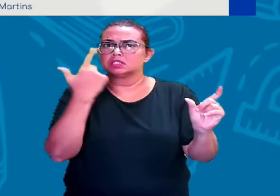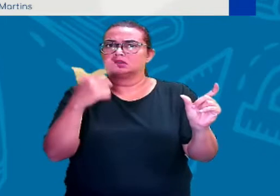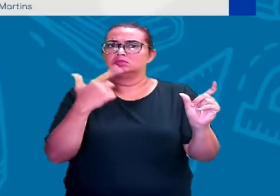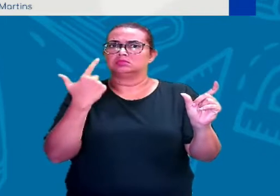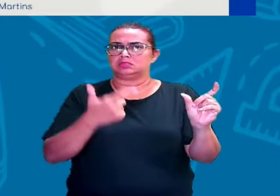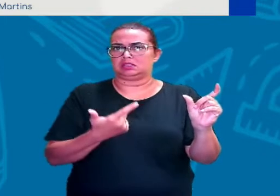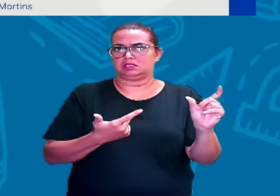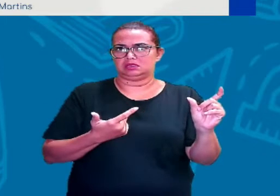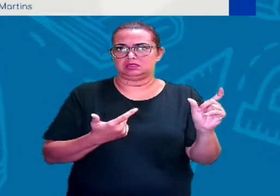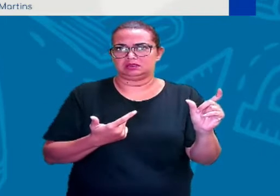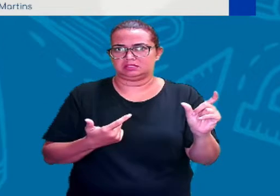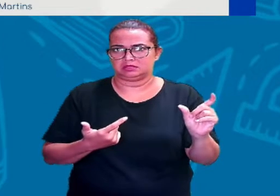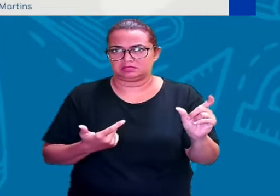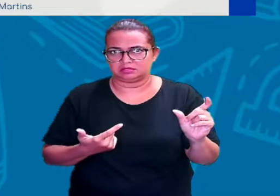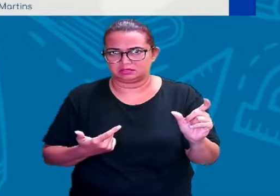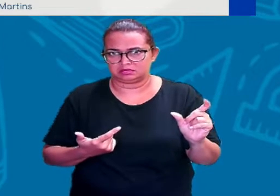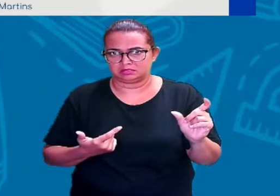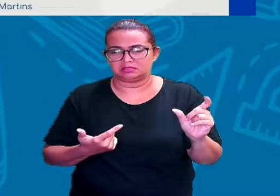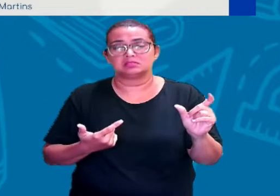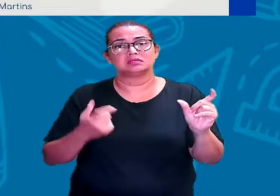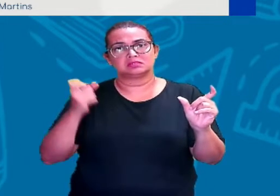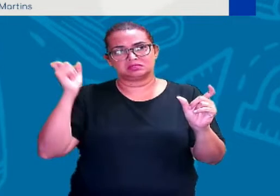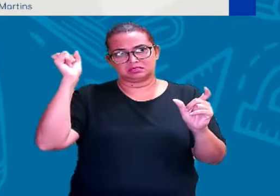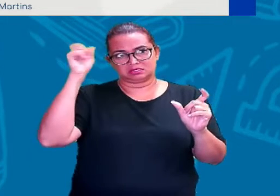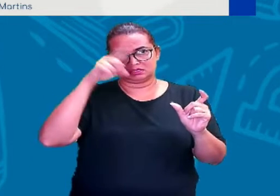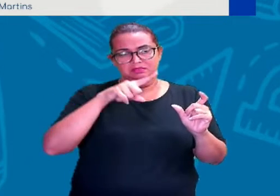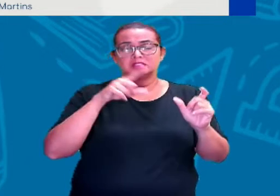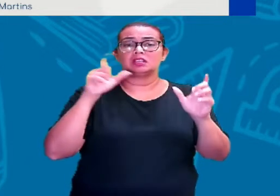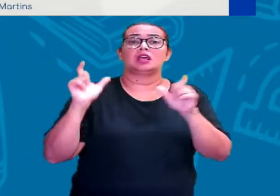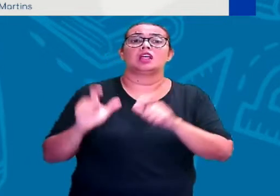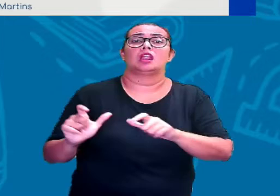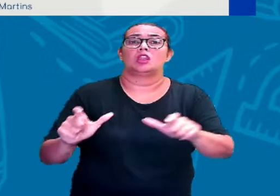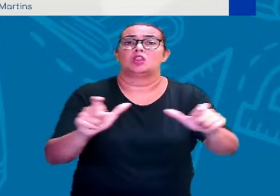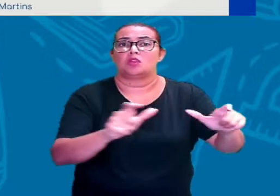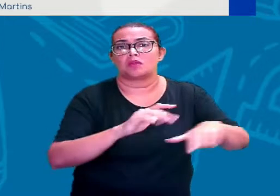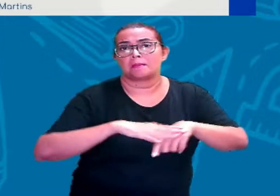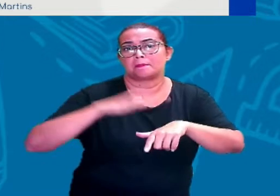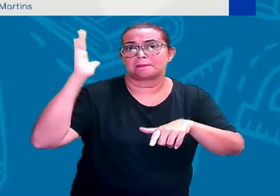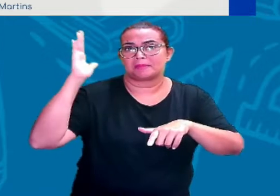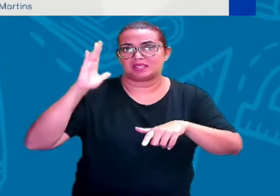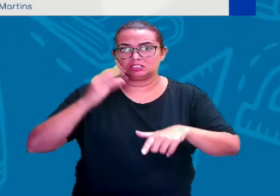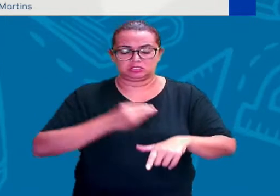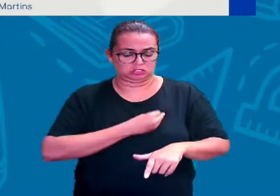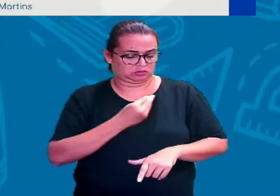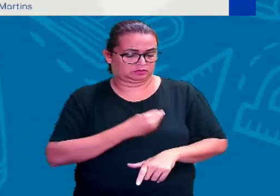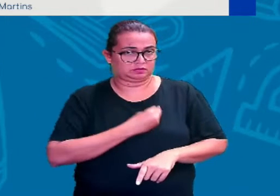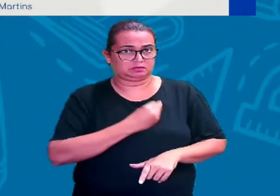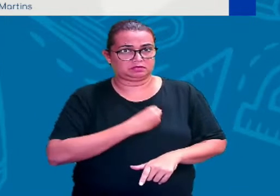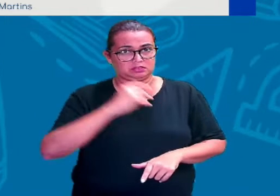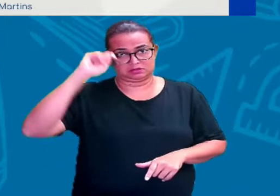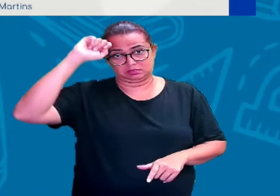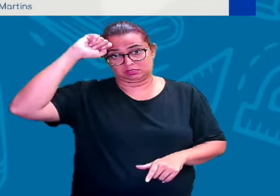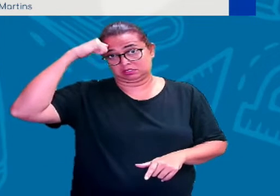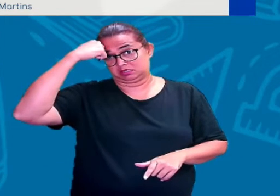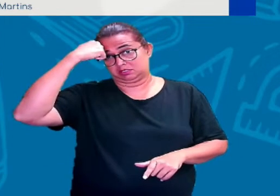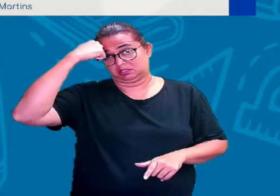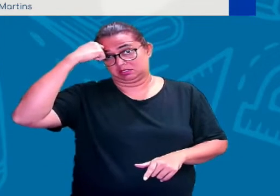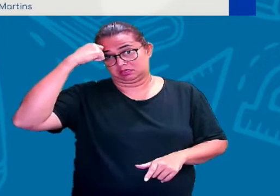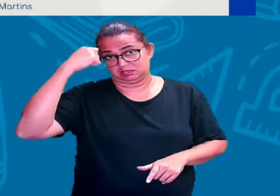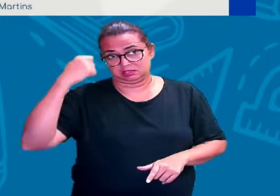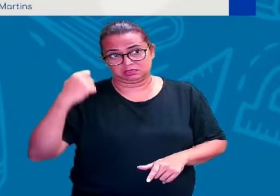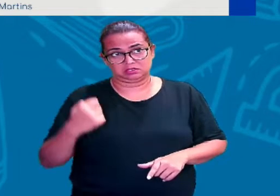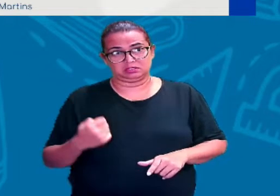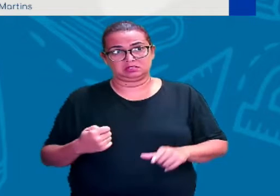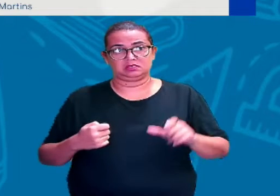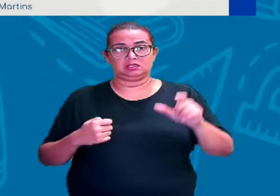E aí, quais as regiões onde mais a população preta, negra do Brasil ela é presente?